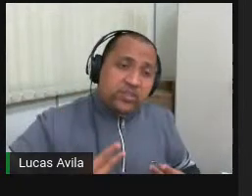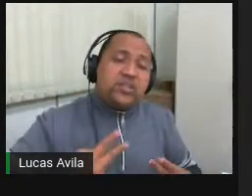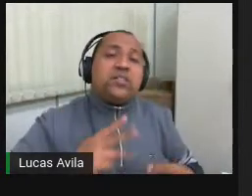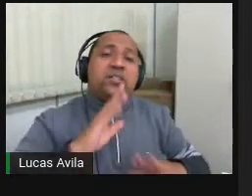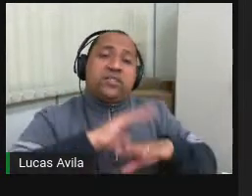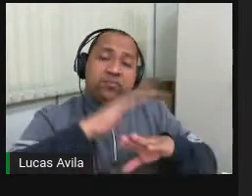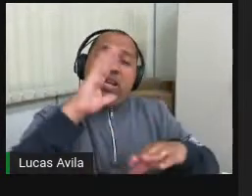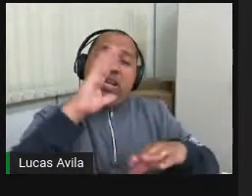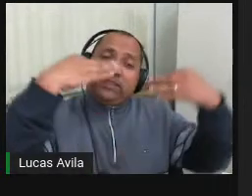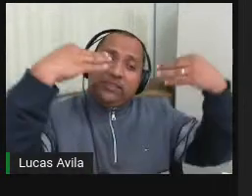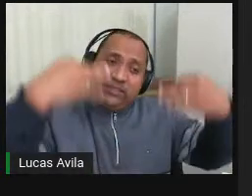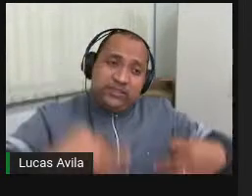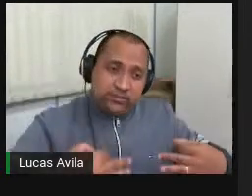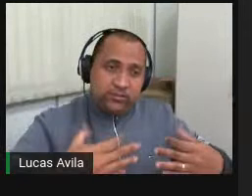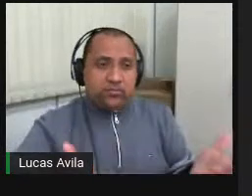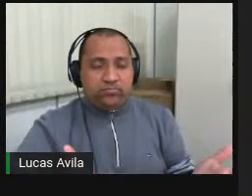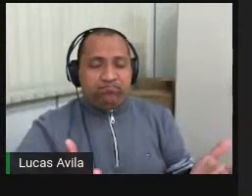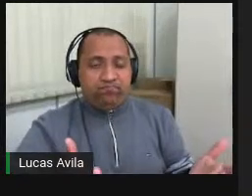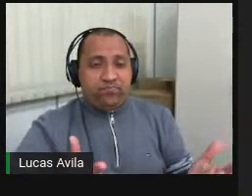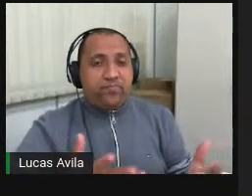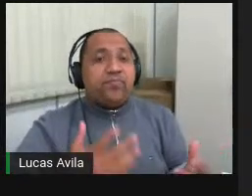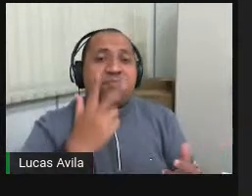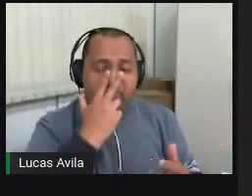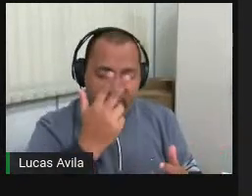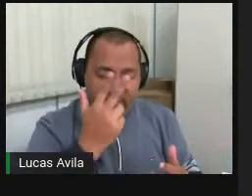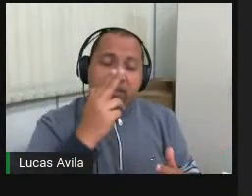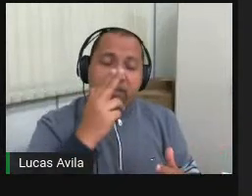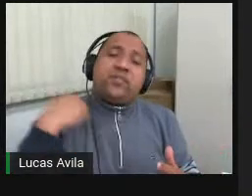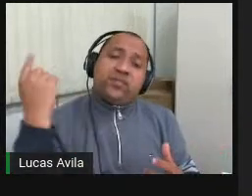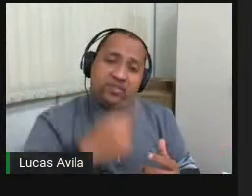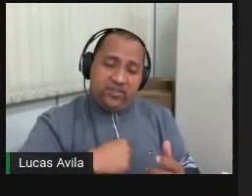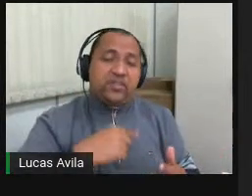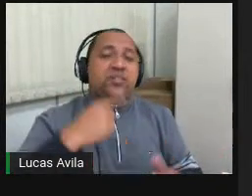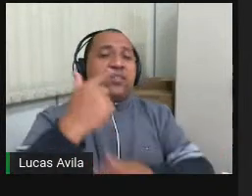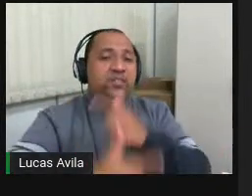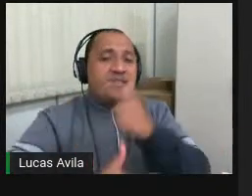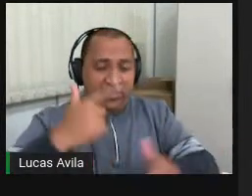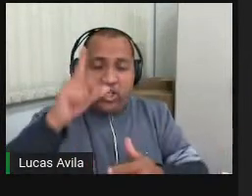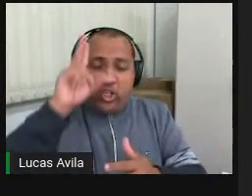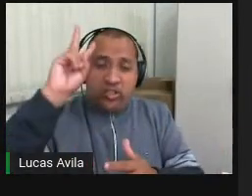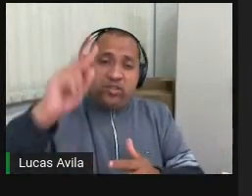digna? Então, me parece que nós temos uma tarefa histórica